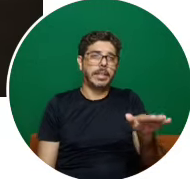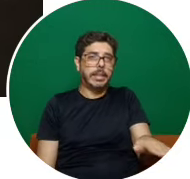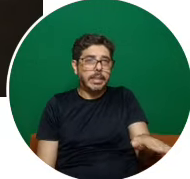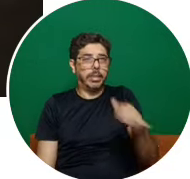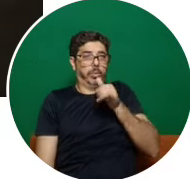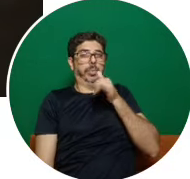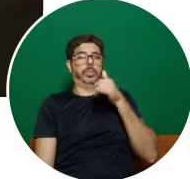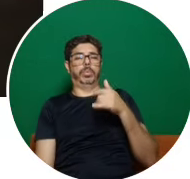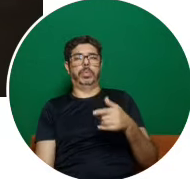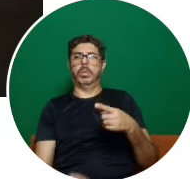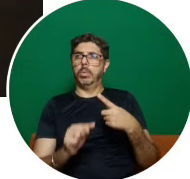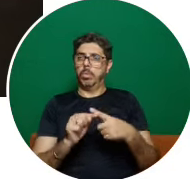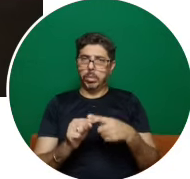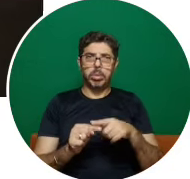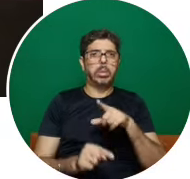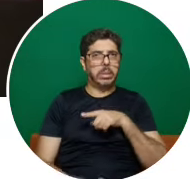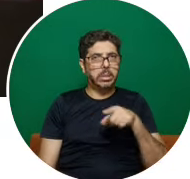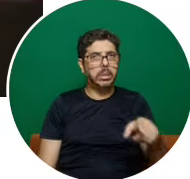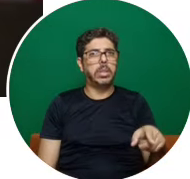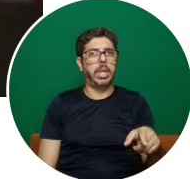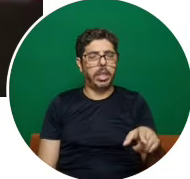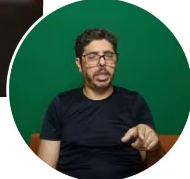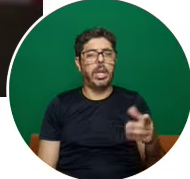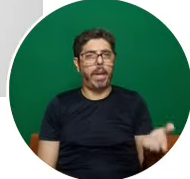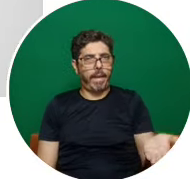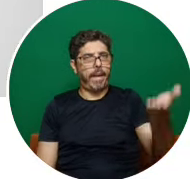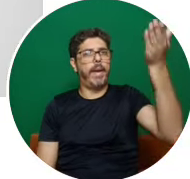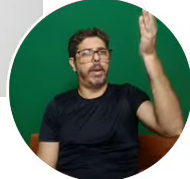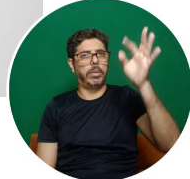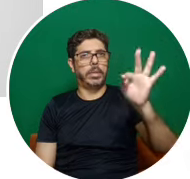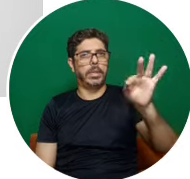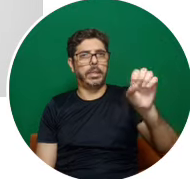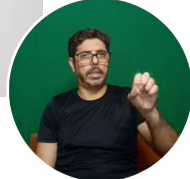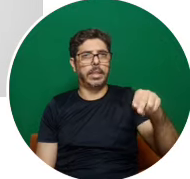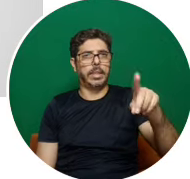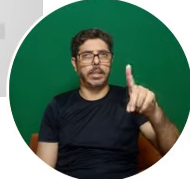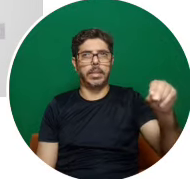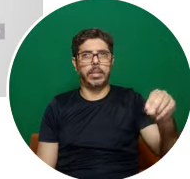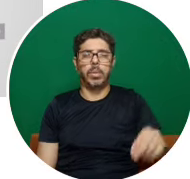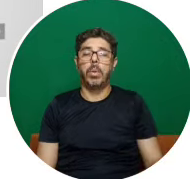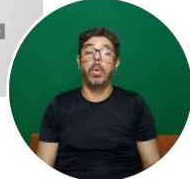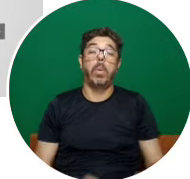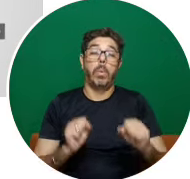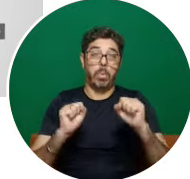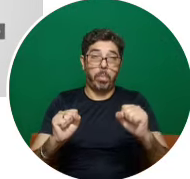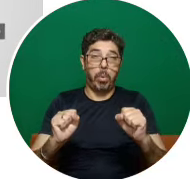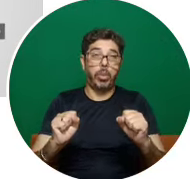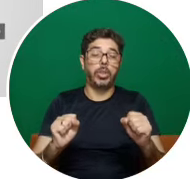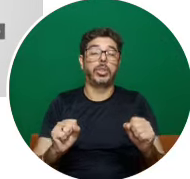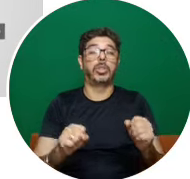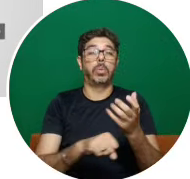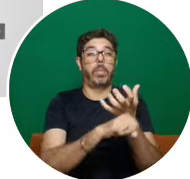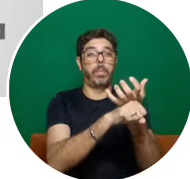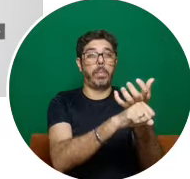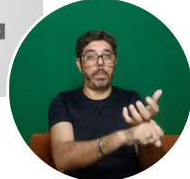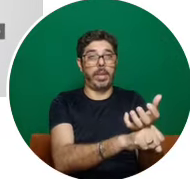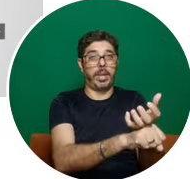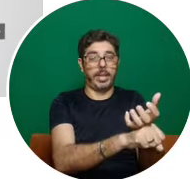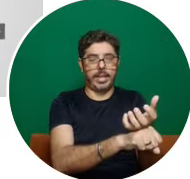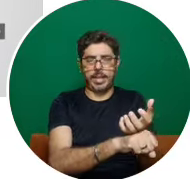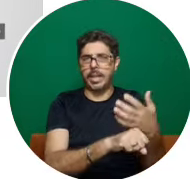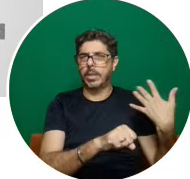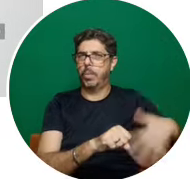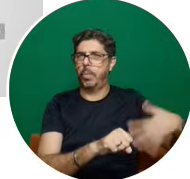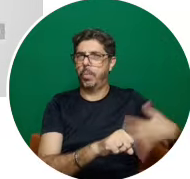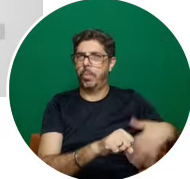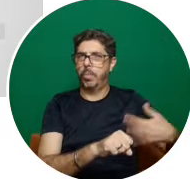um choque elétrico, mesmo lidando com altas tensões. Tem que ficar bem claro que nós podemos ter uma carga muito grande numa dada região